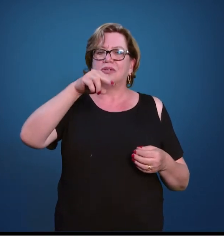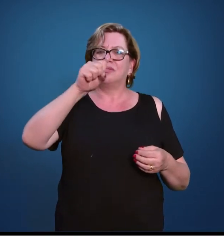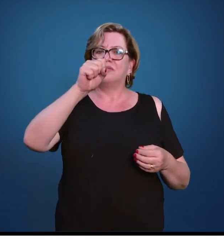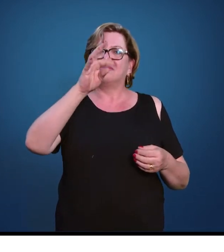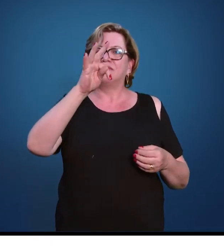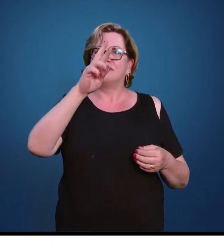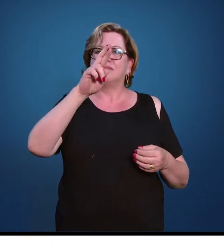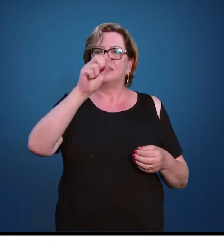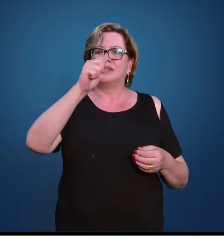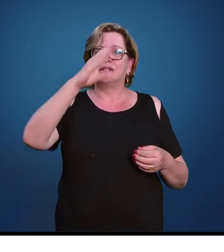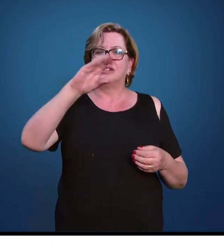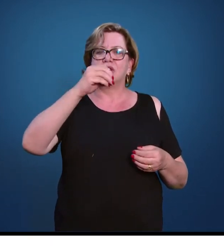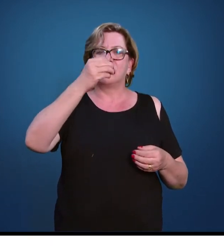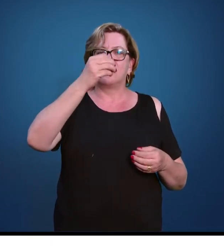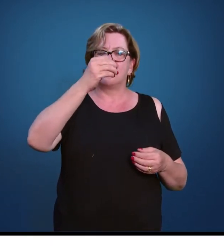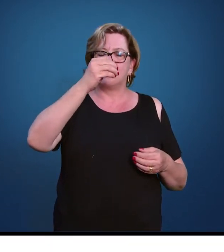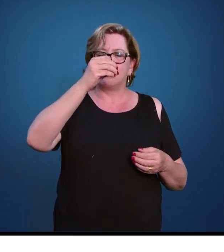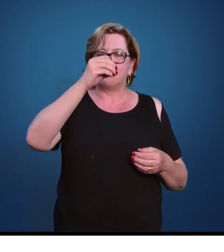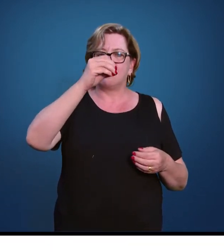demonstrações contábeis.